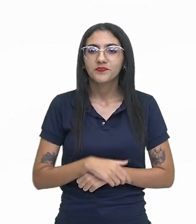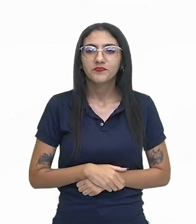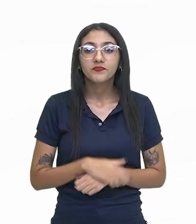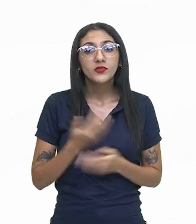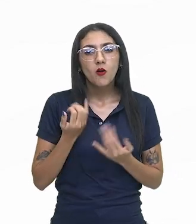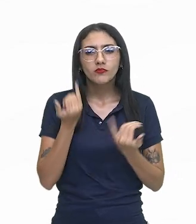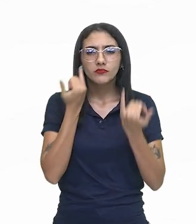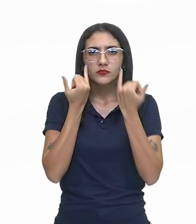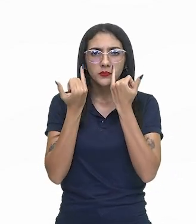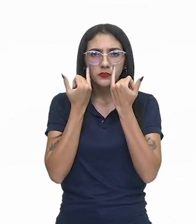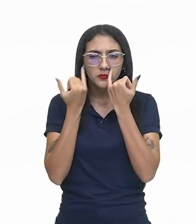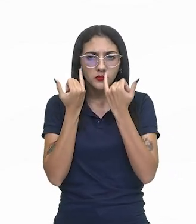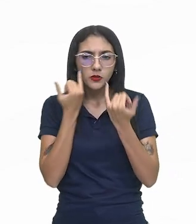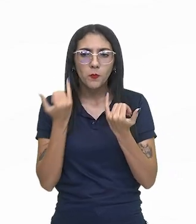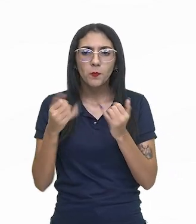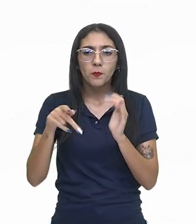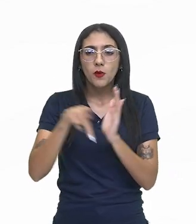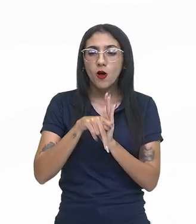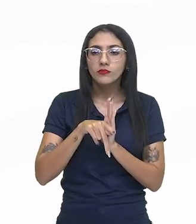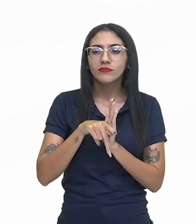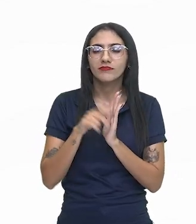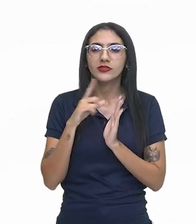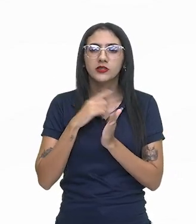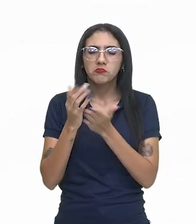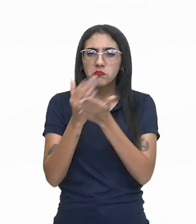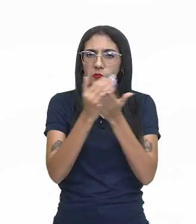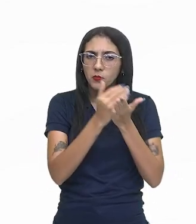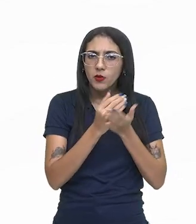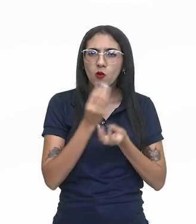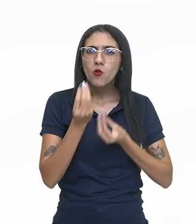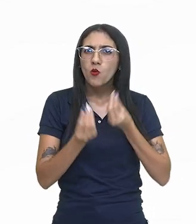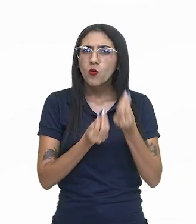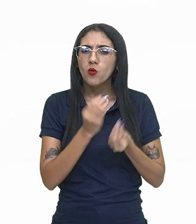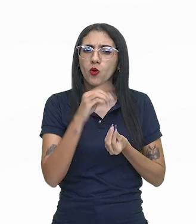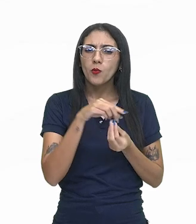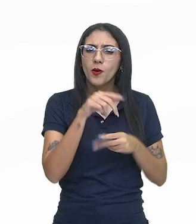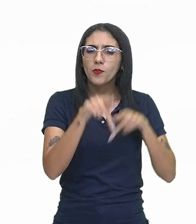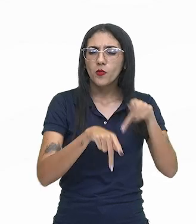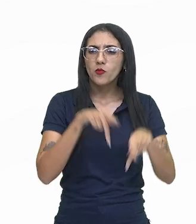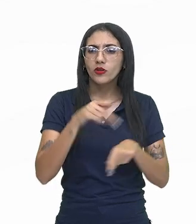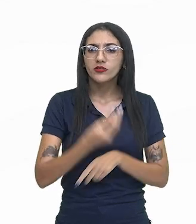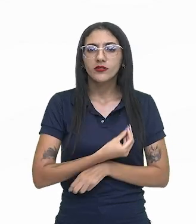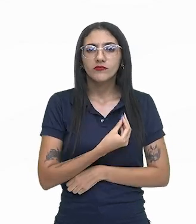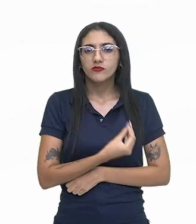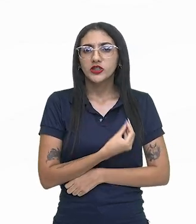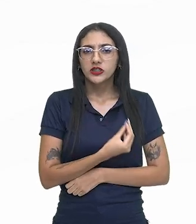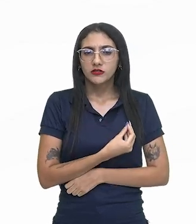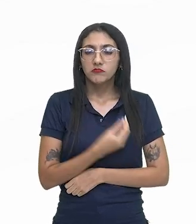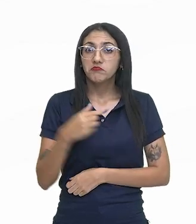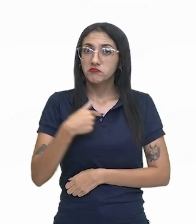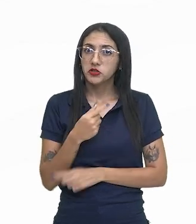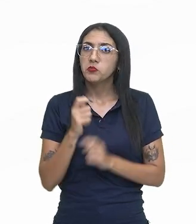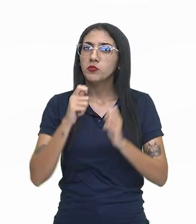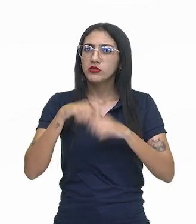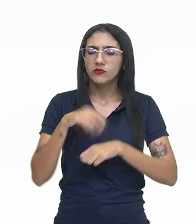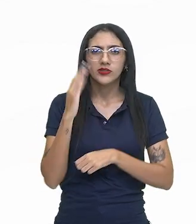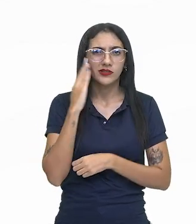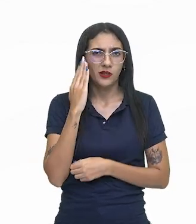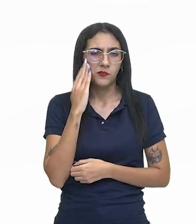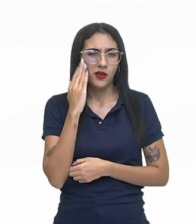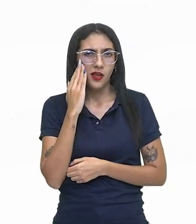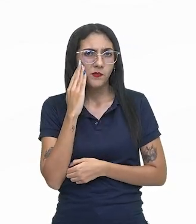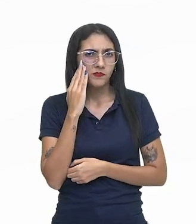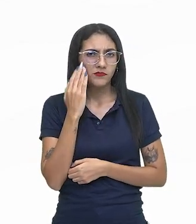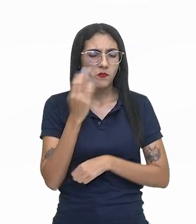dados, informações que trazem aí como essas pessoas estão vivendo. Dá para saber hoje em dia como as pessoas